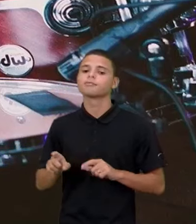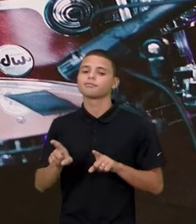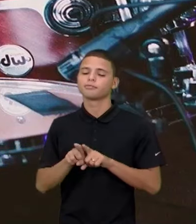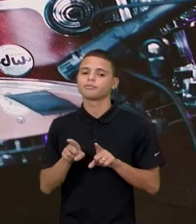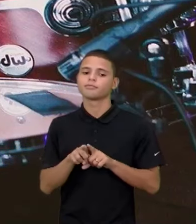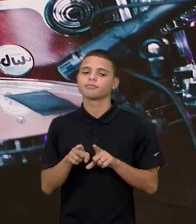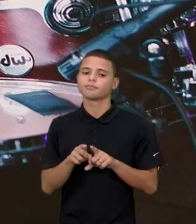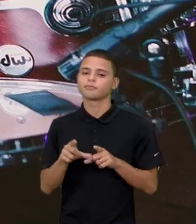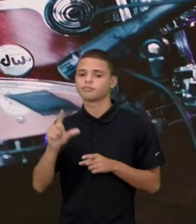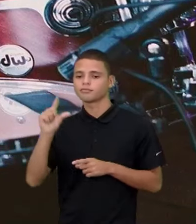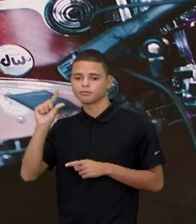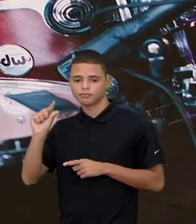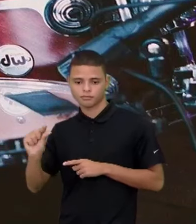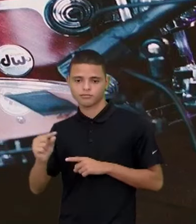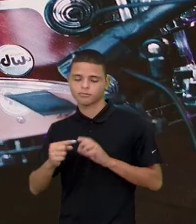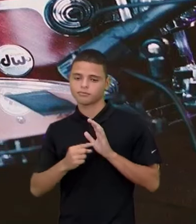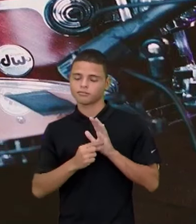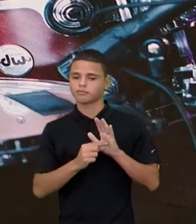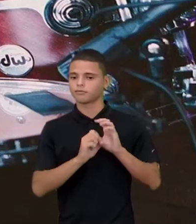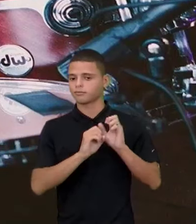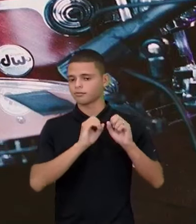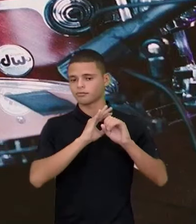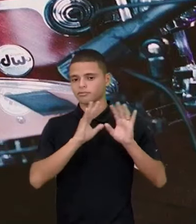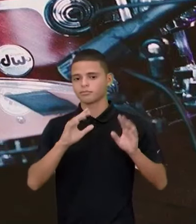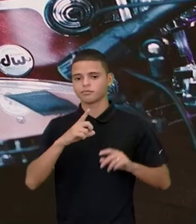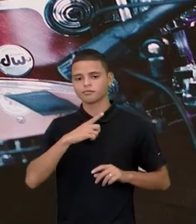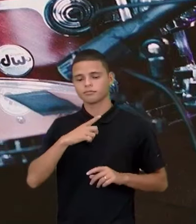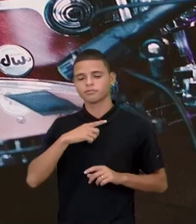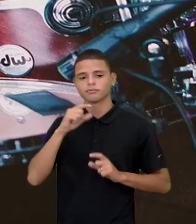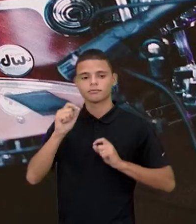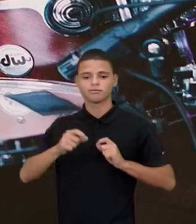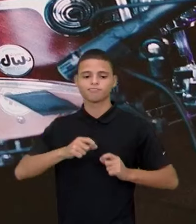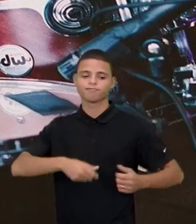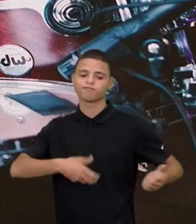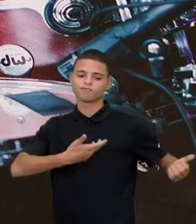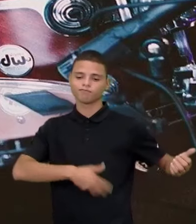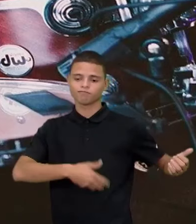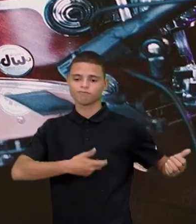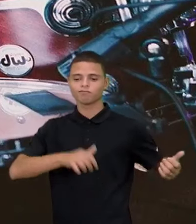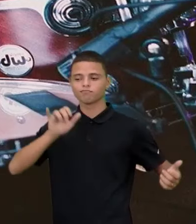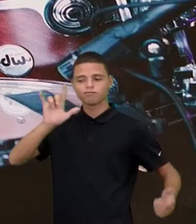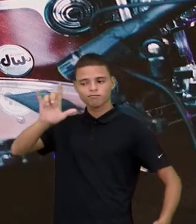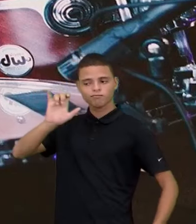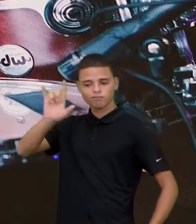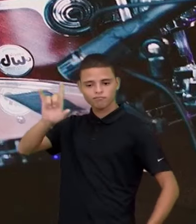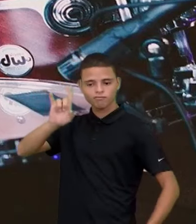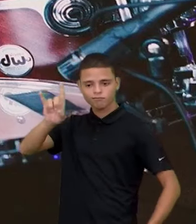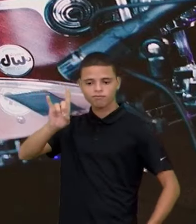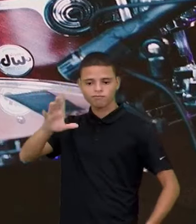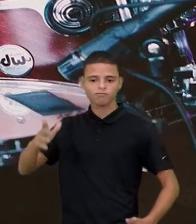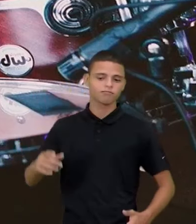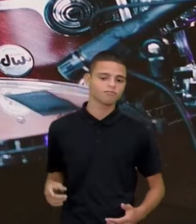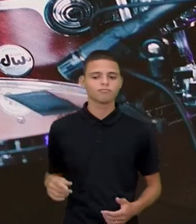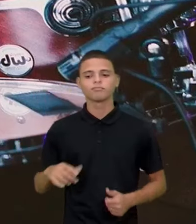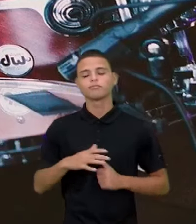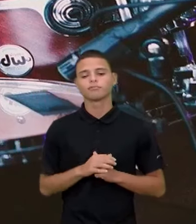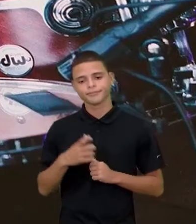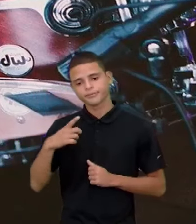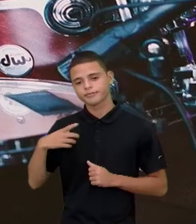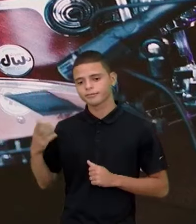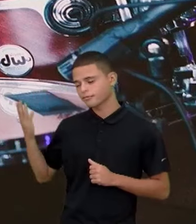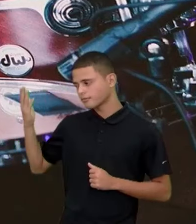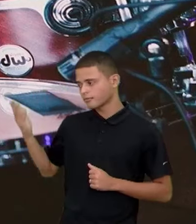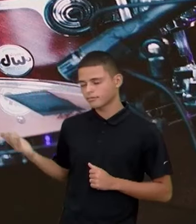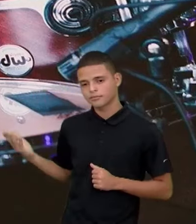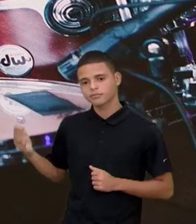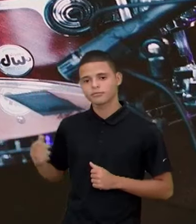forma menos evidente. Mas aí nós temos o rock. O rock ele é bastante ligado às comunidades negras, e aí nós temos